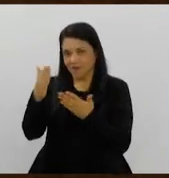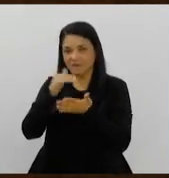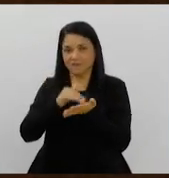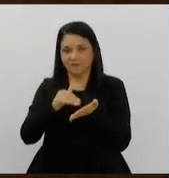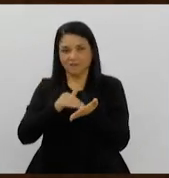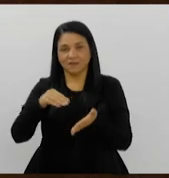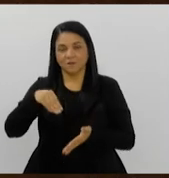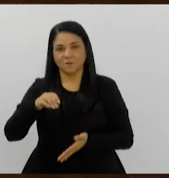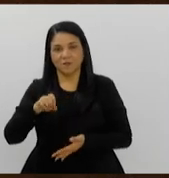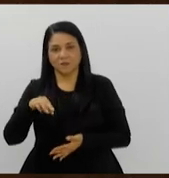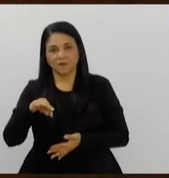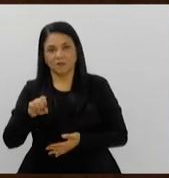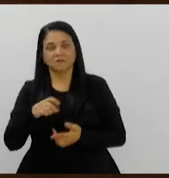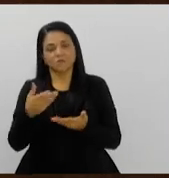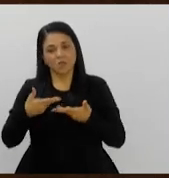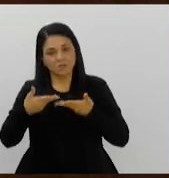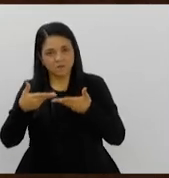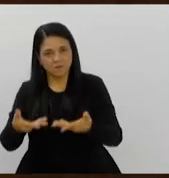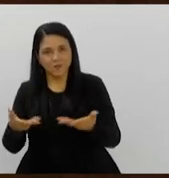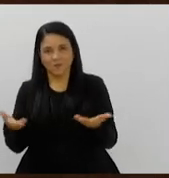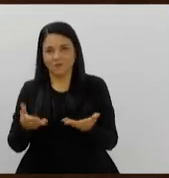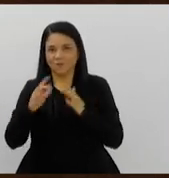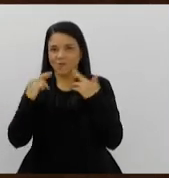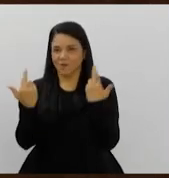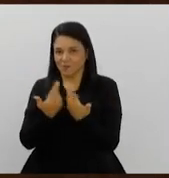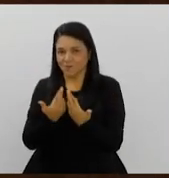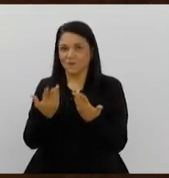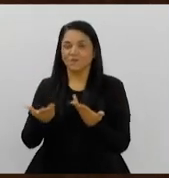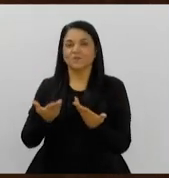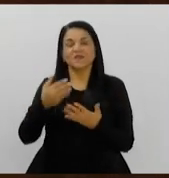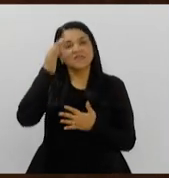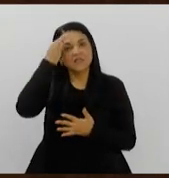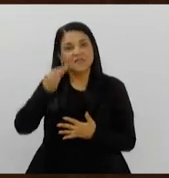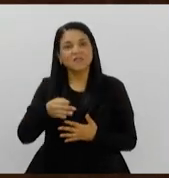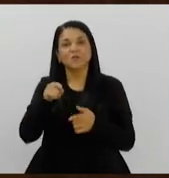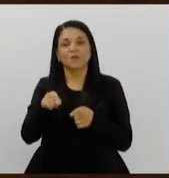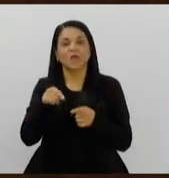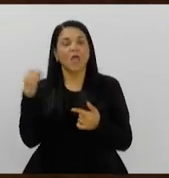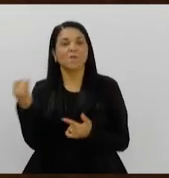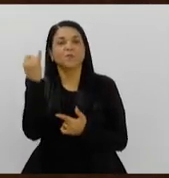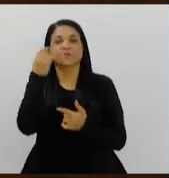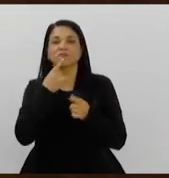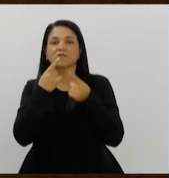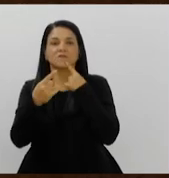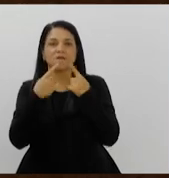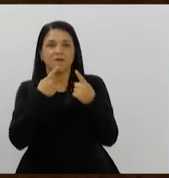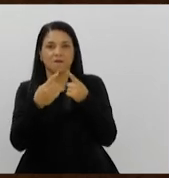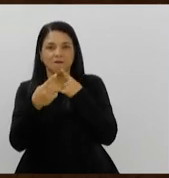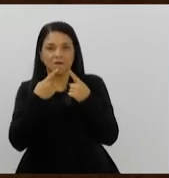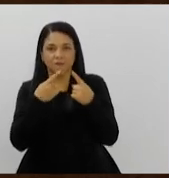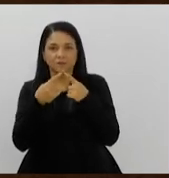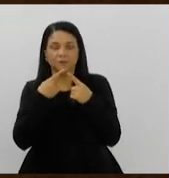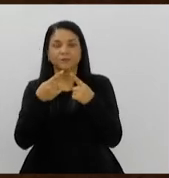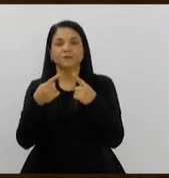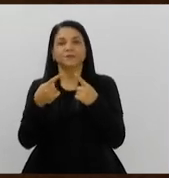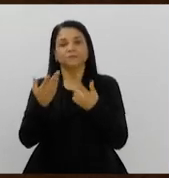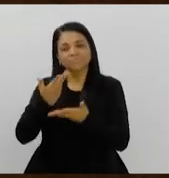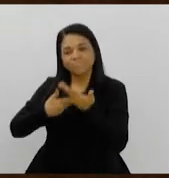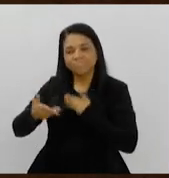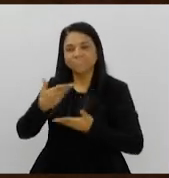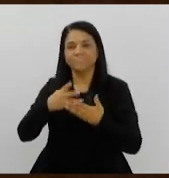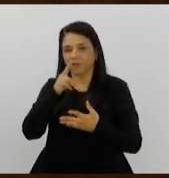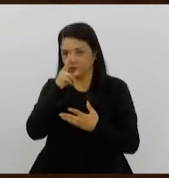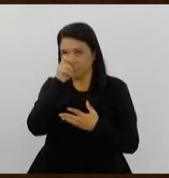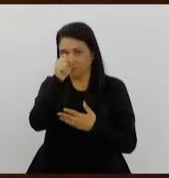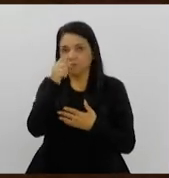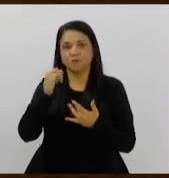secretário Menezes, por ter nos recebido e por ter entendido a importância desse diálogo e desse canal de